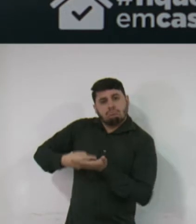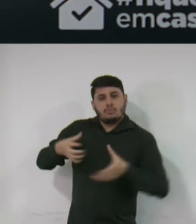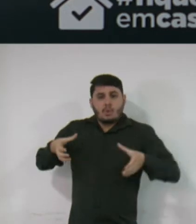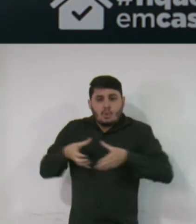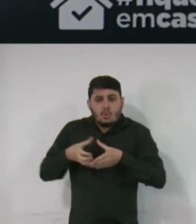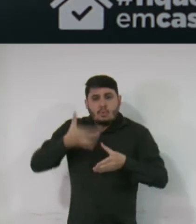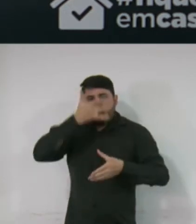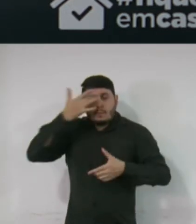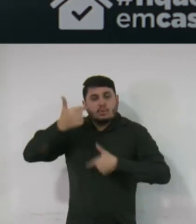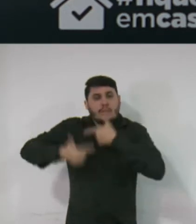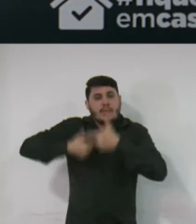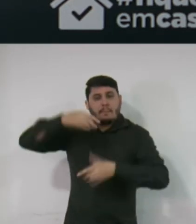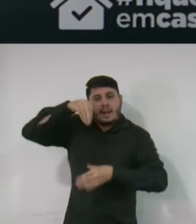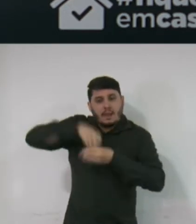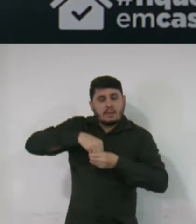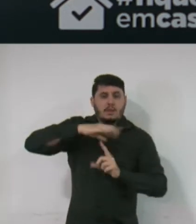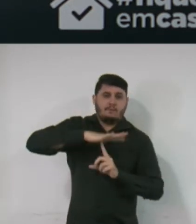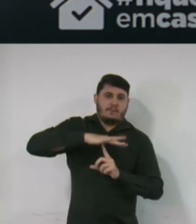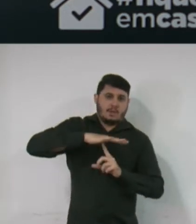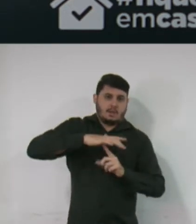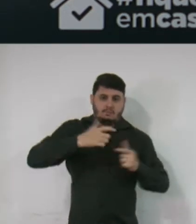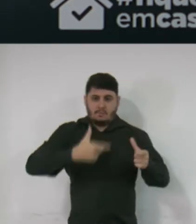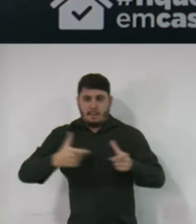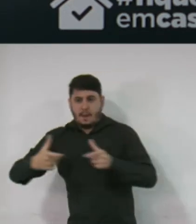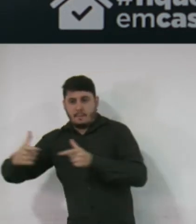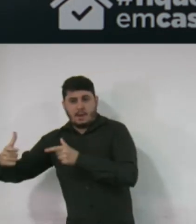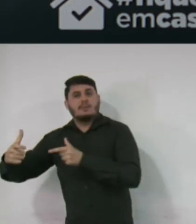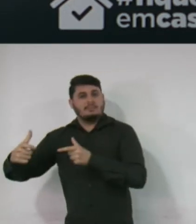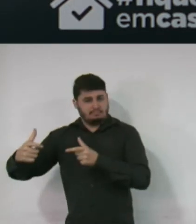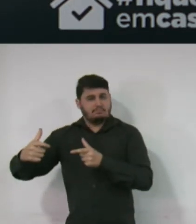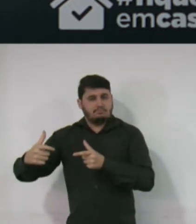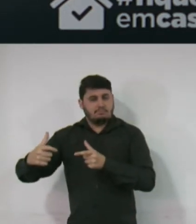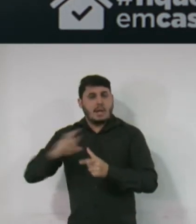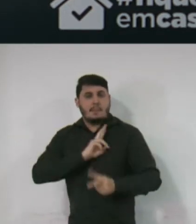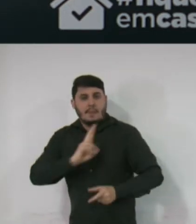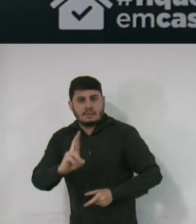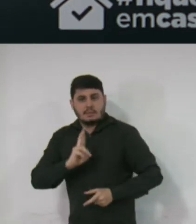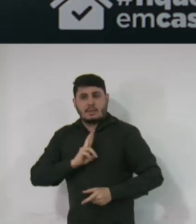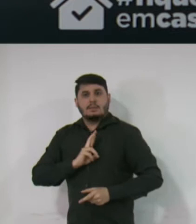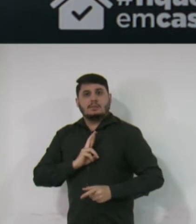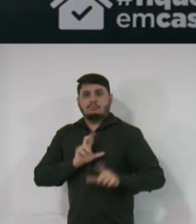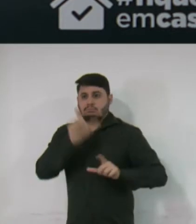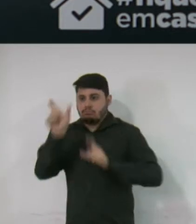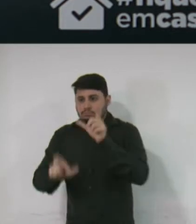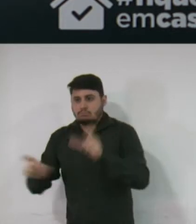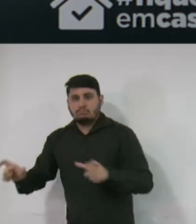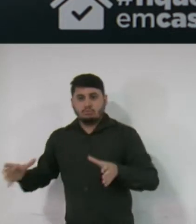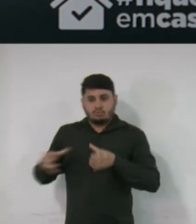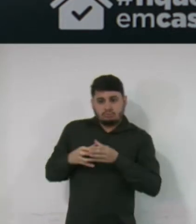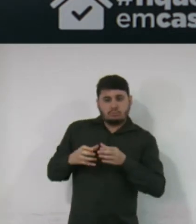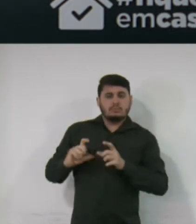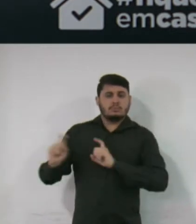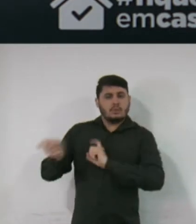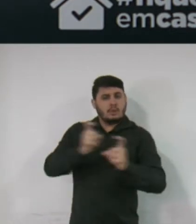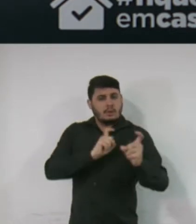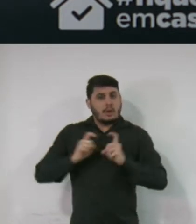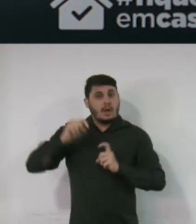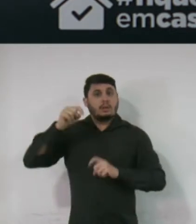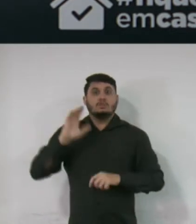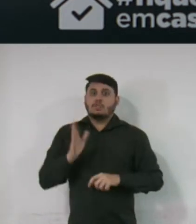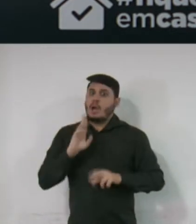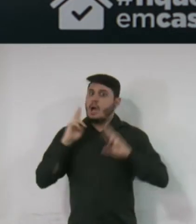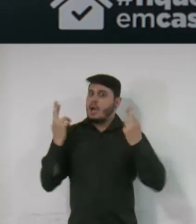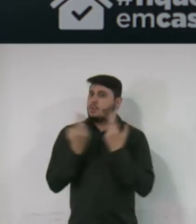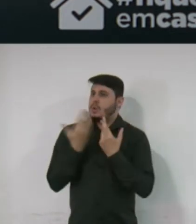e do artesanato. Durante toda a semana passada, uma série de reuniões aconteceram aqui na Prefeitura de Caruaru para poder fazer a apresentação